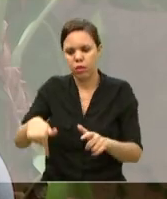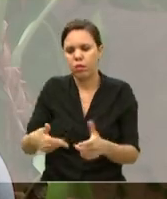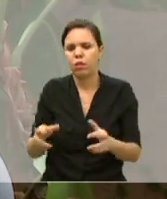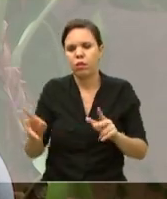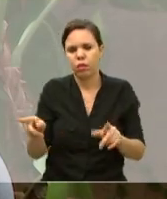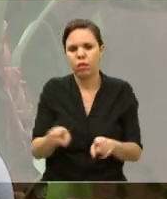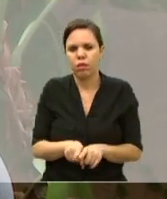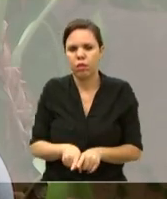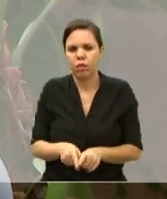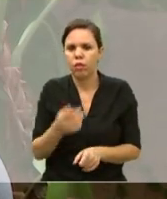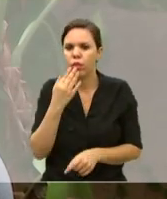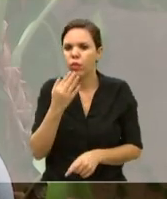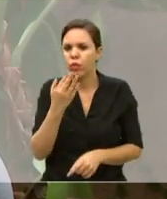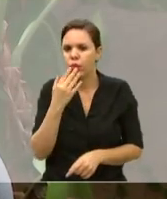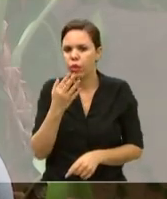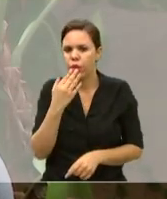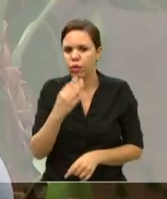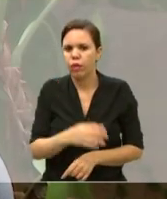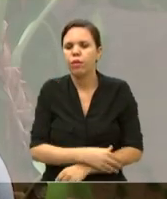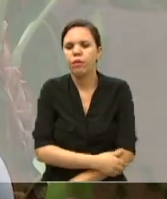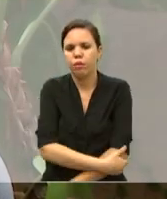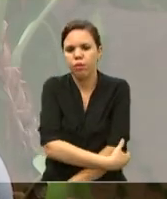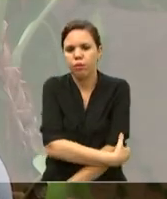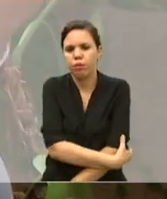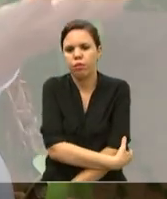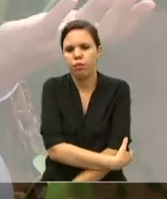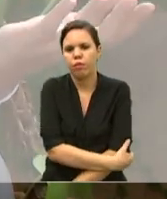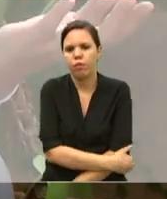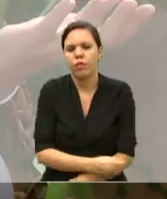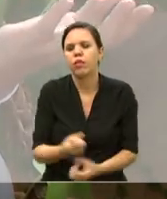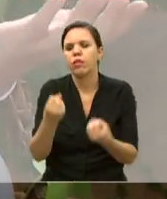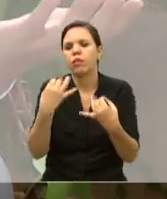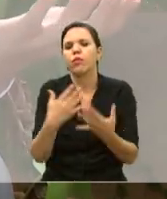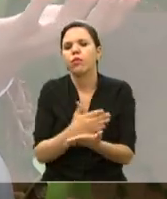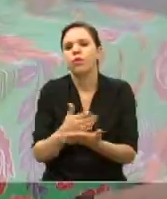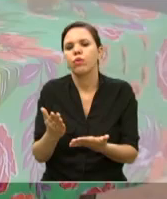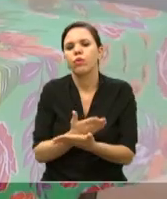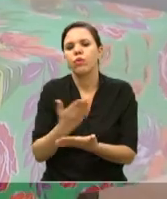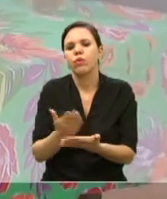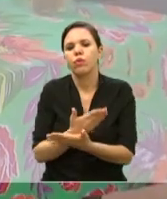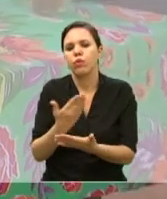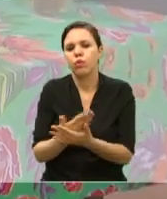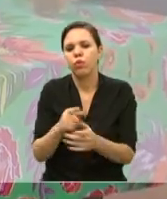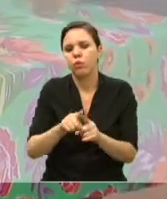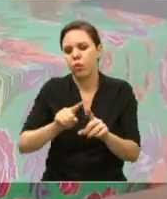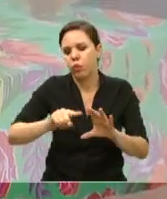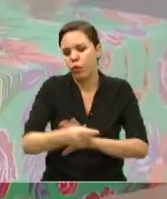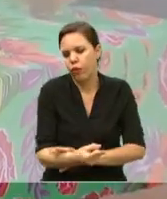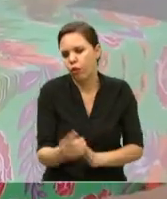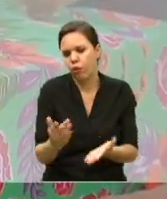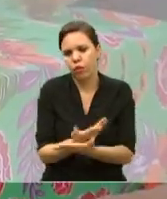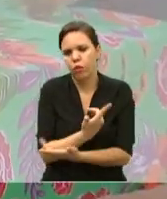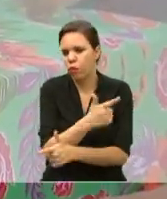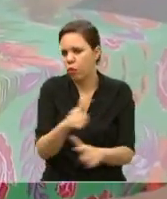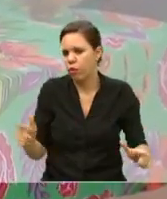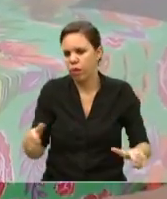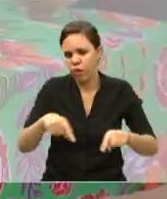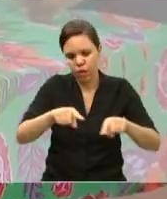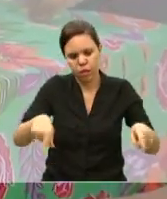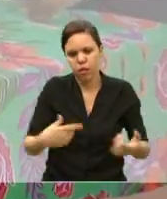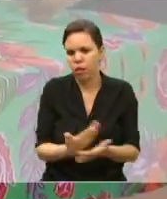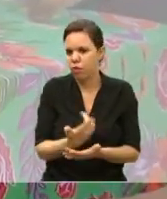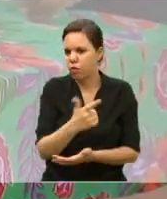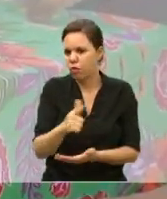importante. Muito. A cor. Você comentou do livro, né? Que vai além do livro. Nós não temos livros na sala de